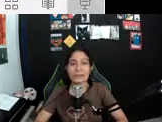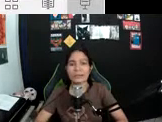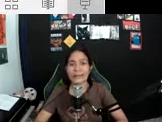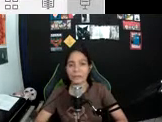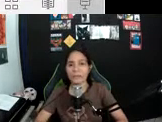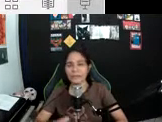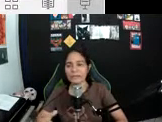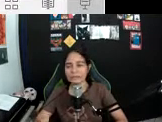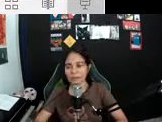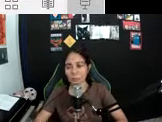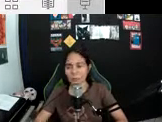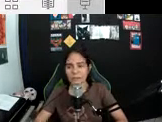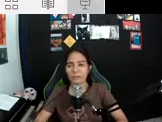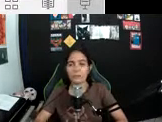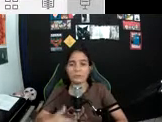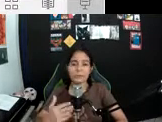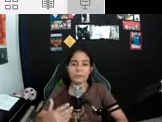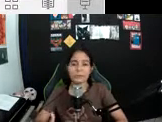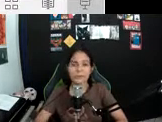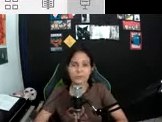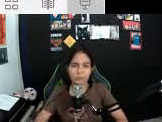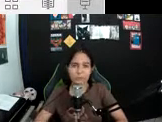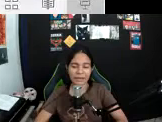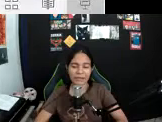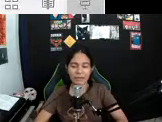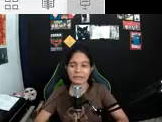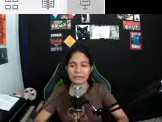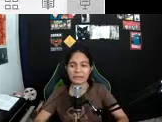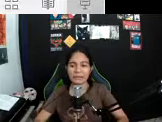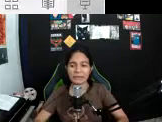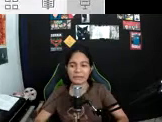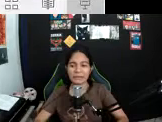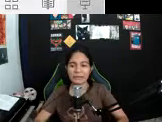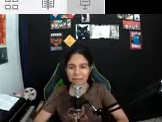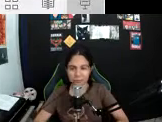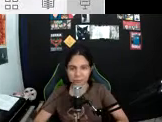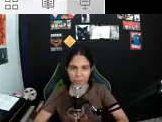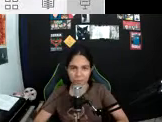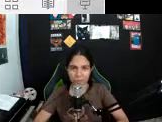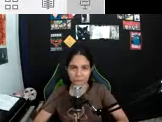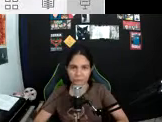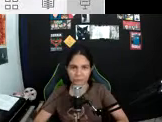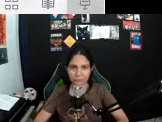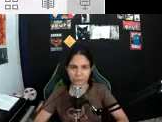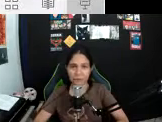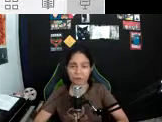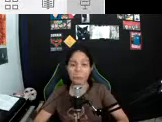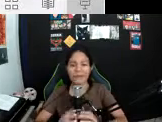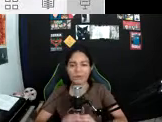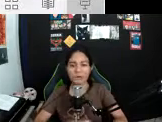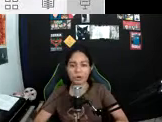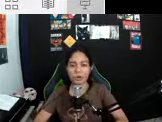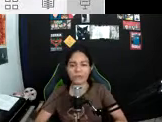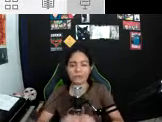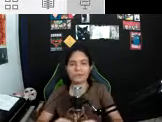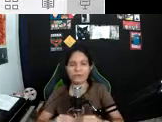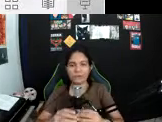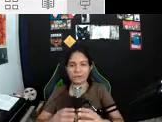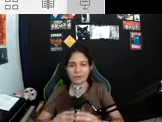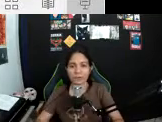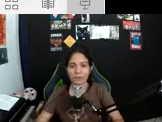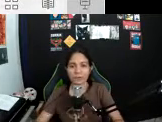conhecimento que, na ausência de um médico, numa situação de emergência, ele vai poder executar. Certo? Mas só